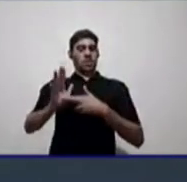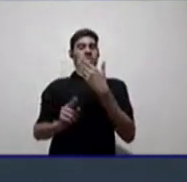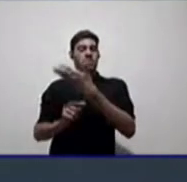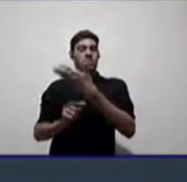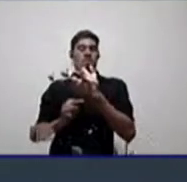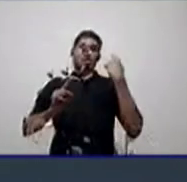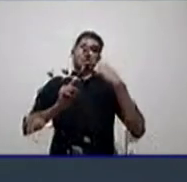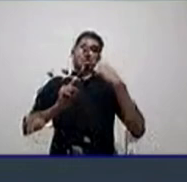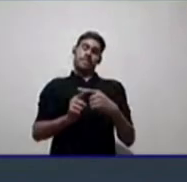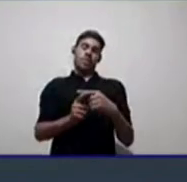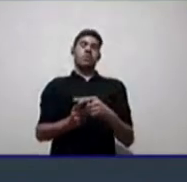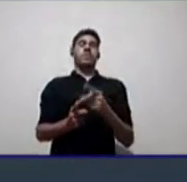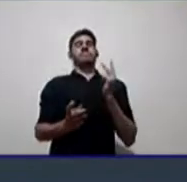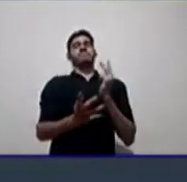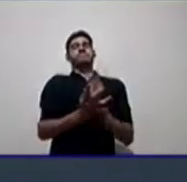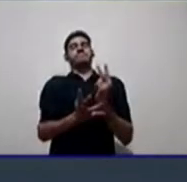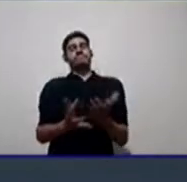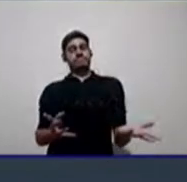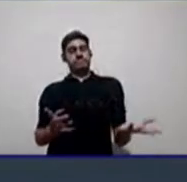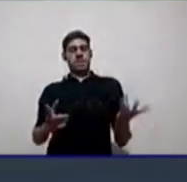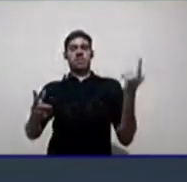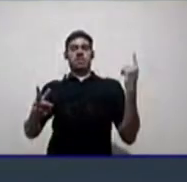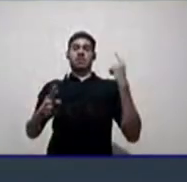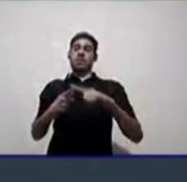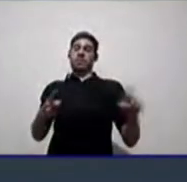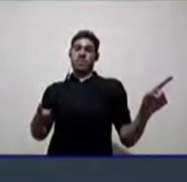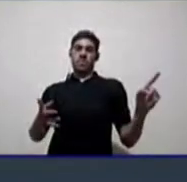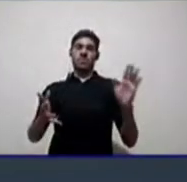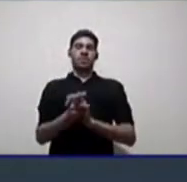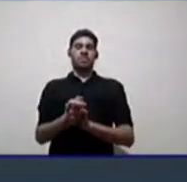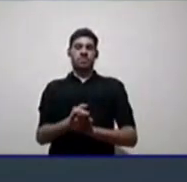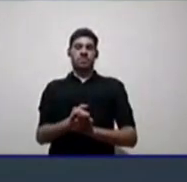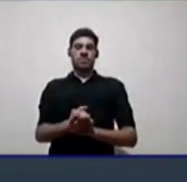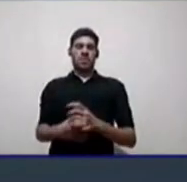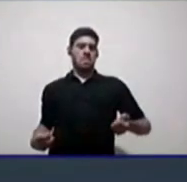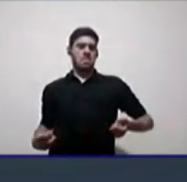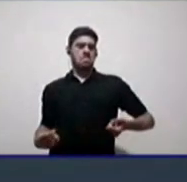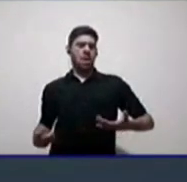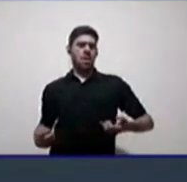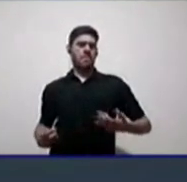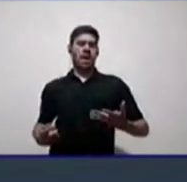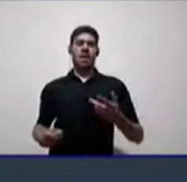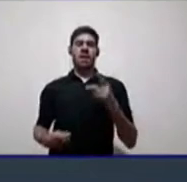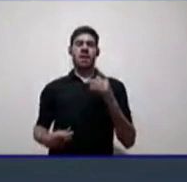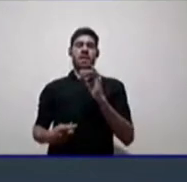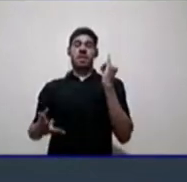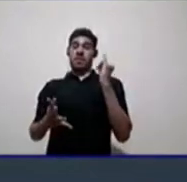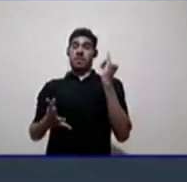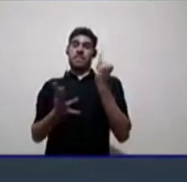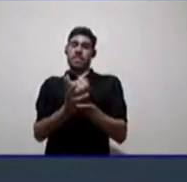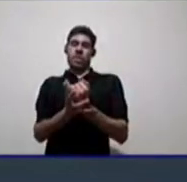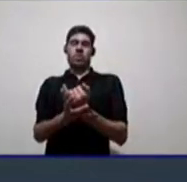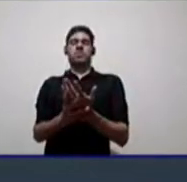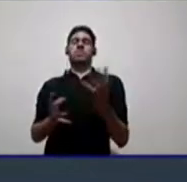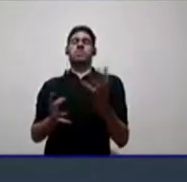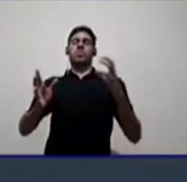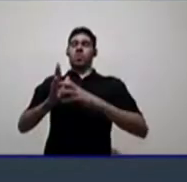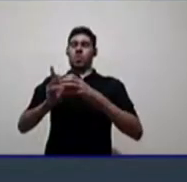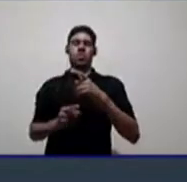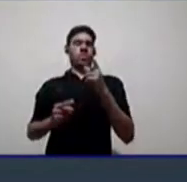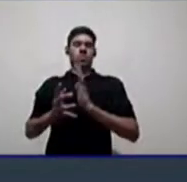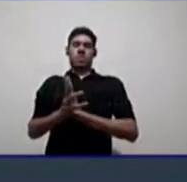porque mantenho a irregularidade. Despesas com impostos. Os partidos não devem